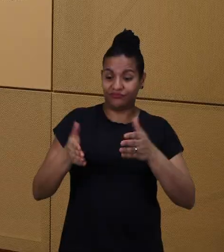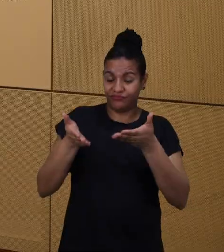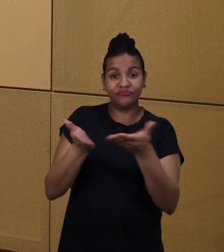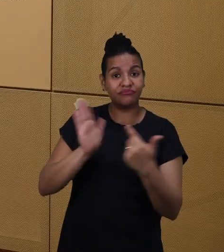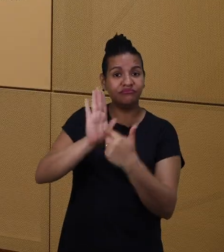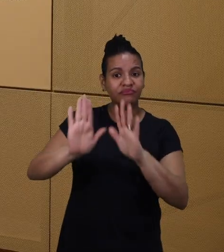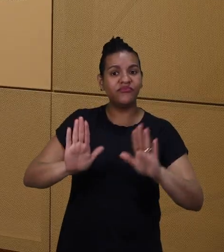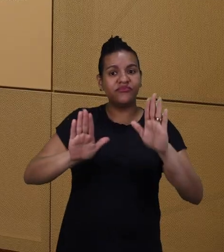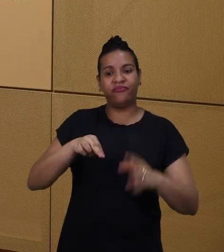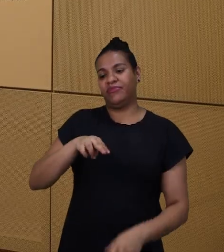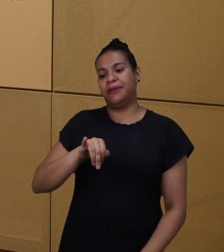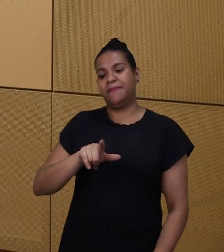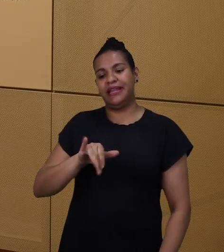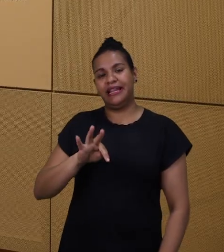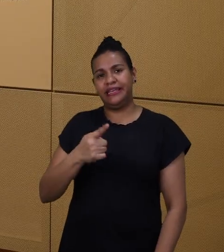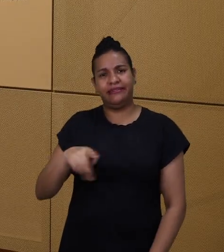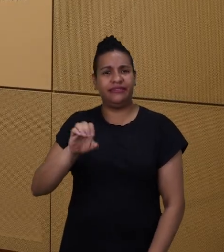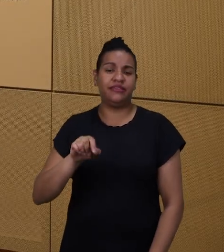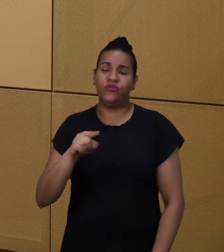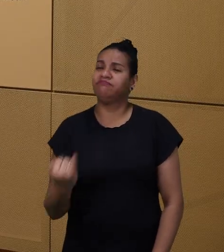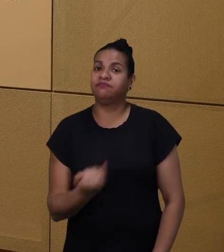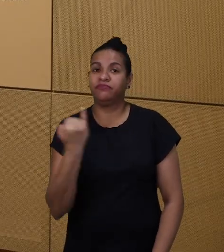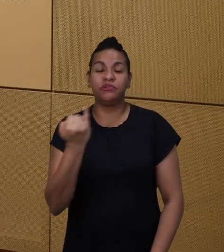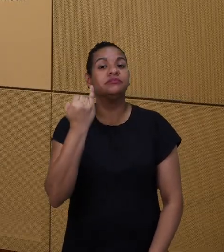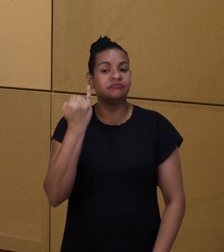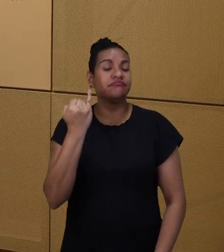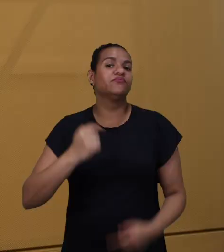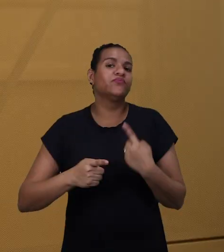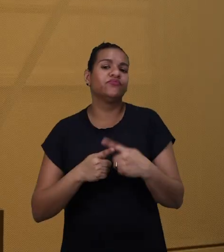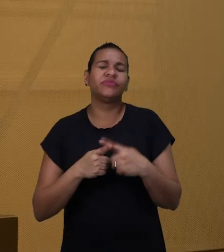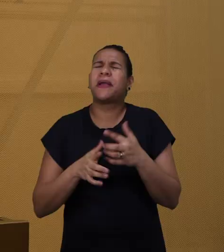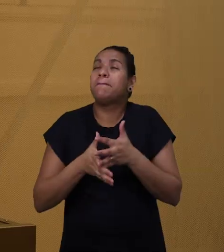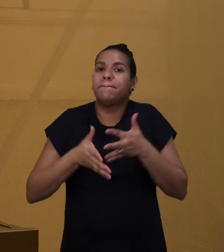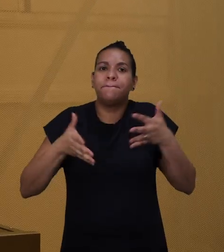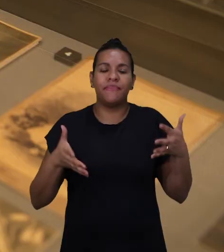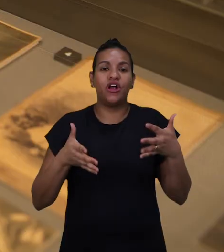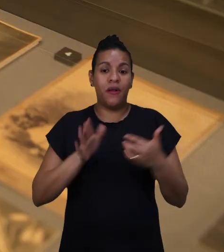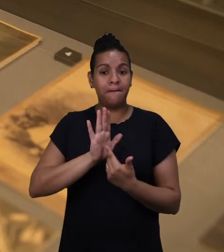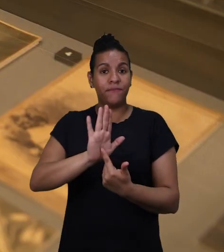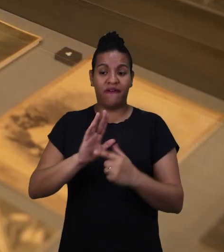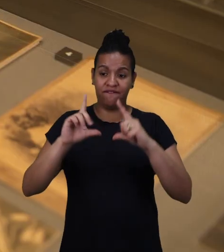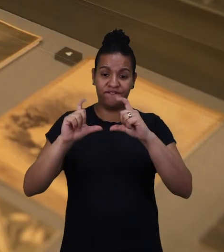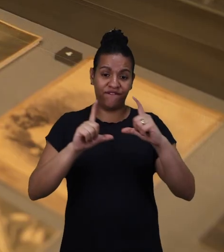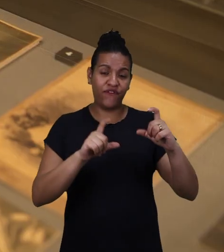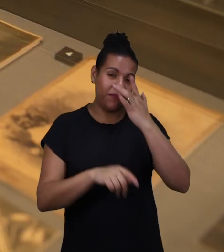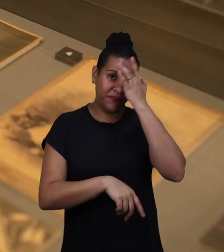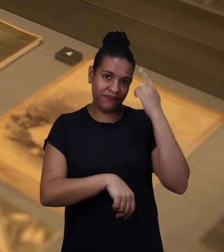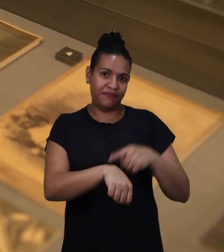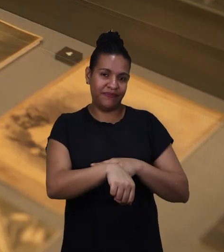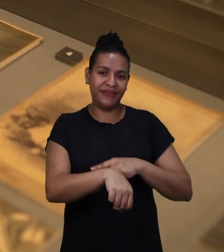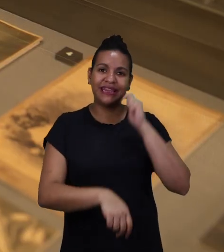coleção Militão, ela é de suma importância por ser uma das maiores coleções de pessoas negras retratadas